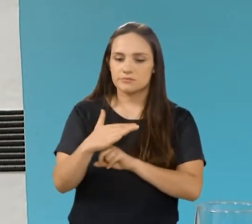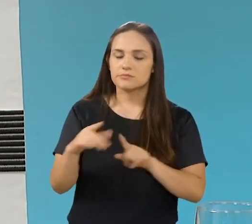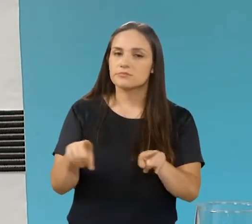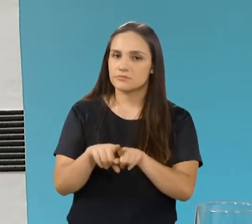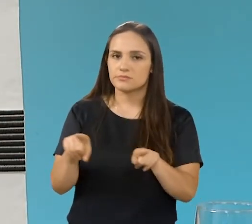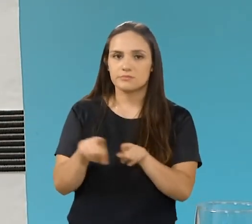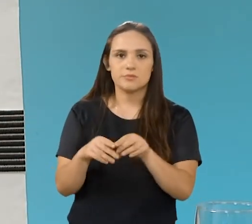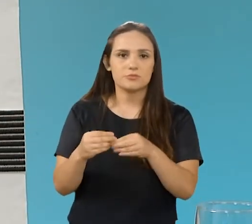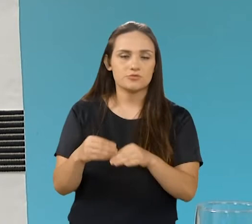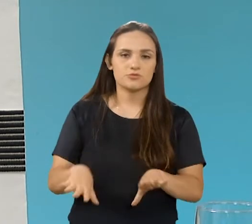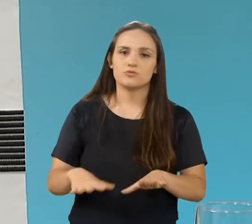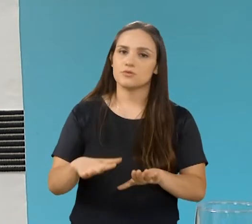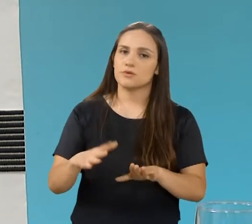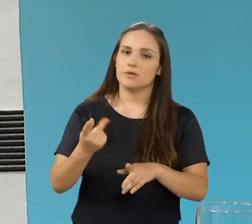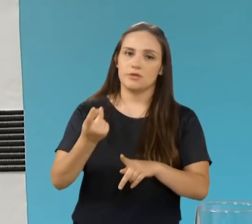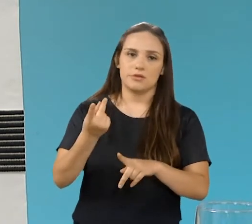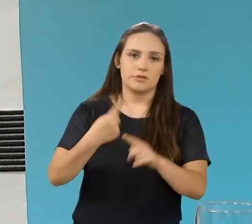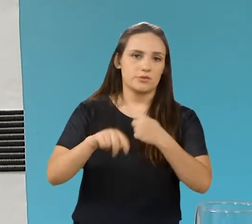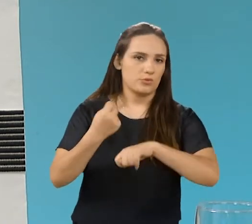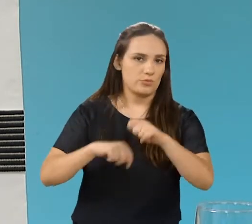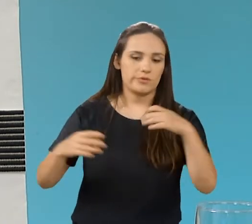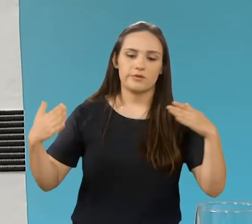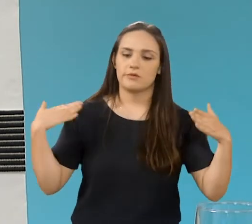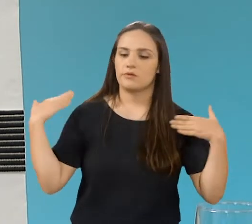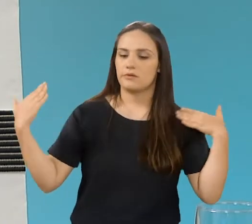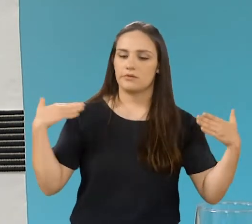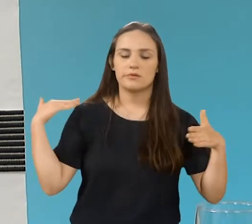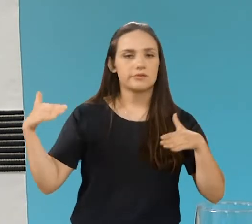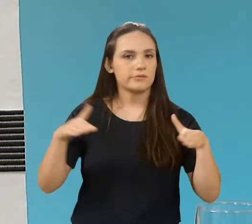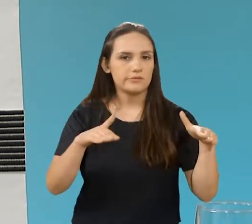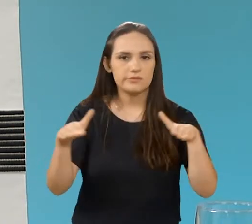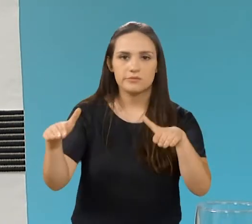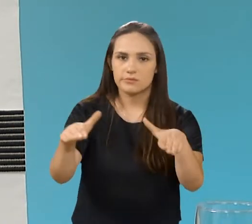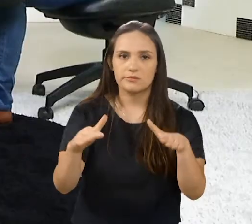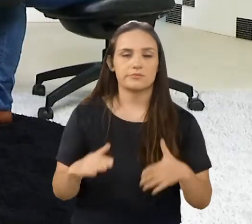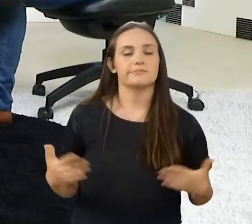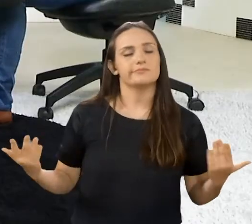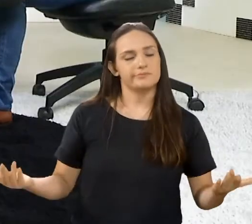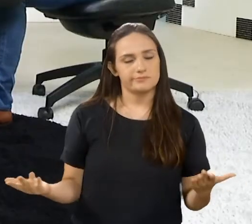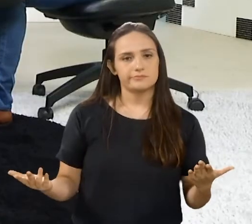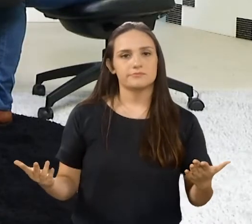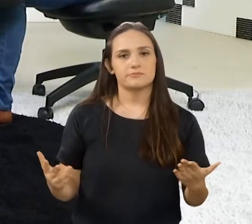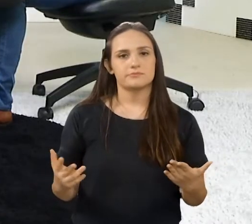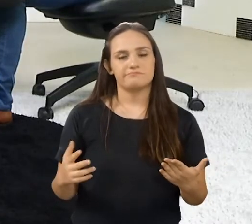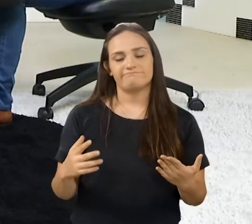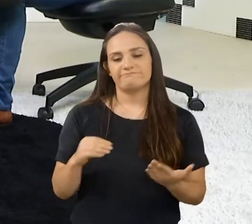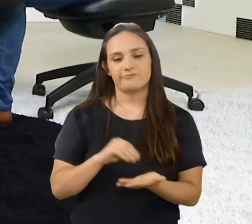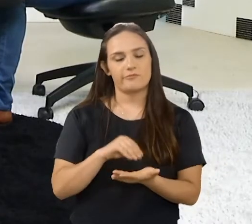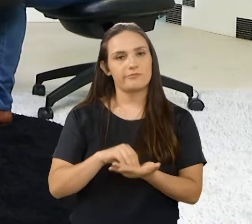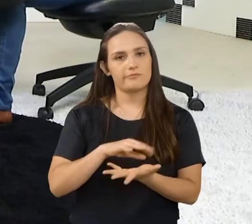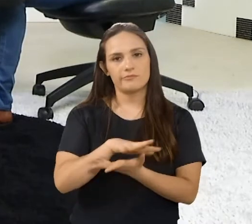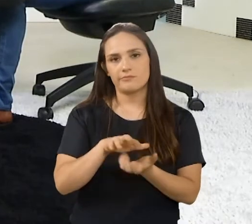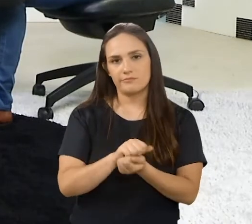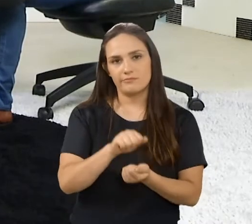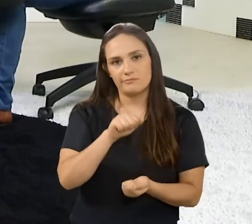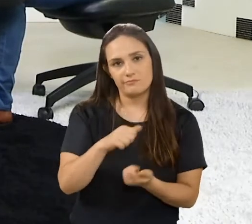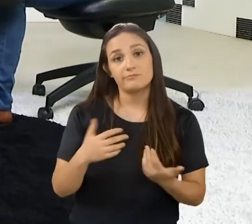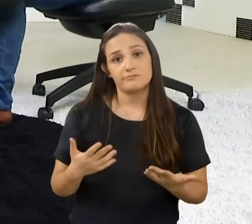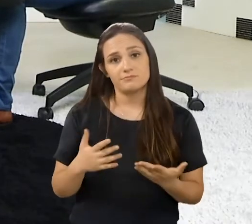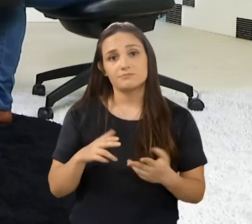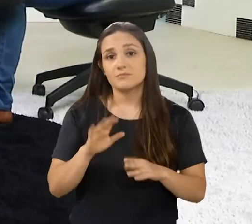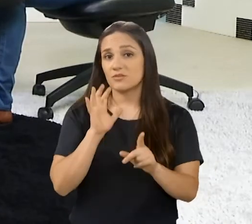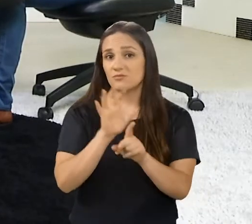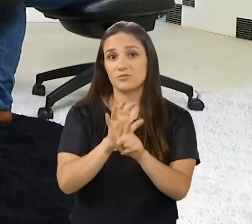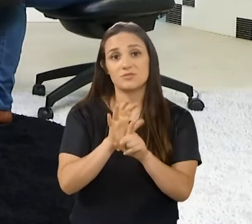economia, o turismo, as atividades sustentáveis. E, portanto, tudo isso é